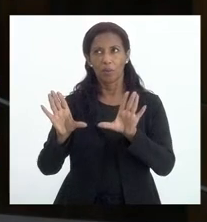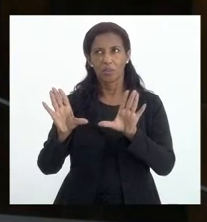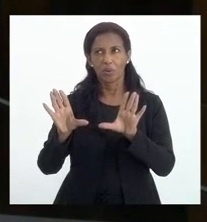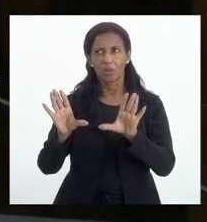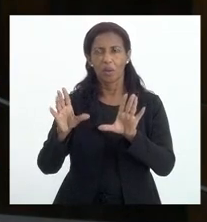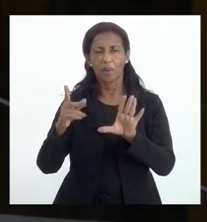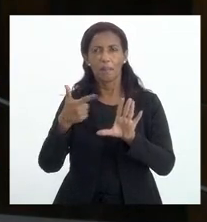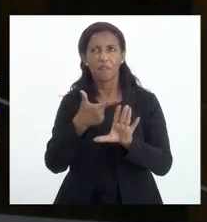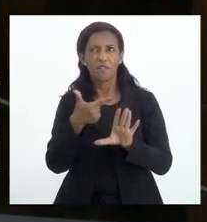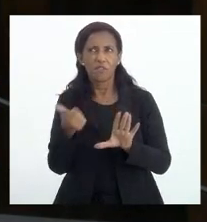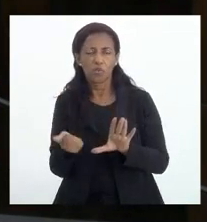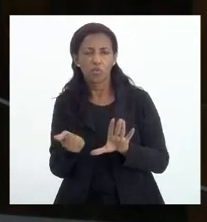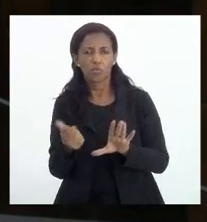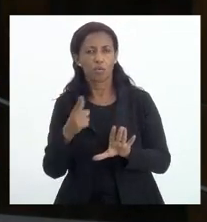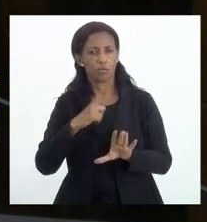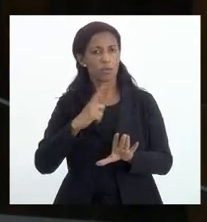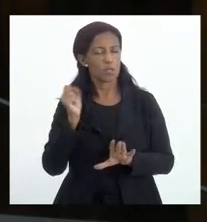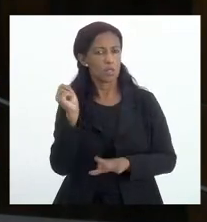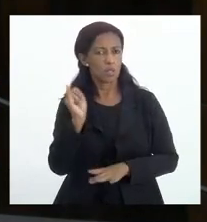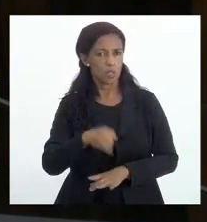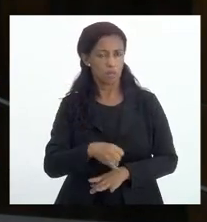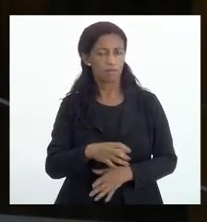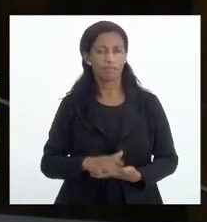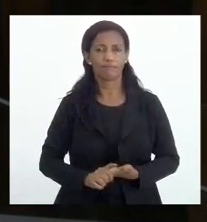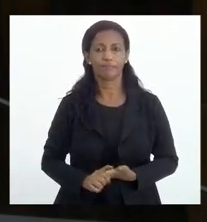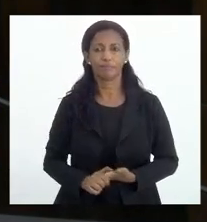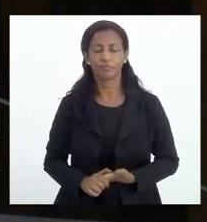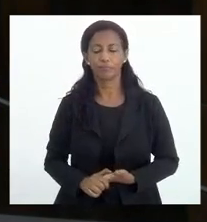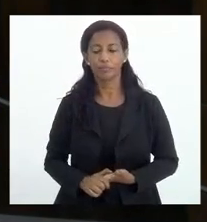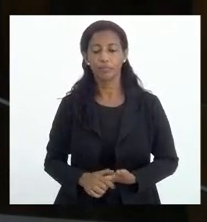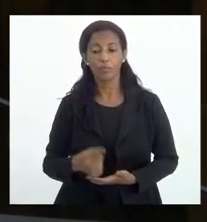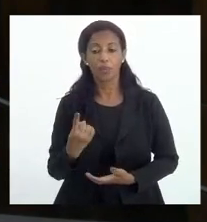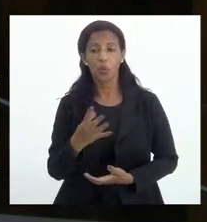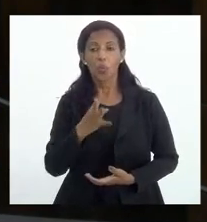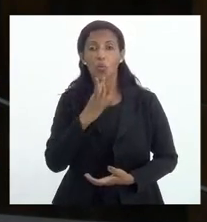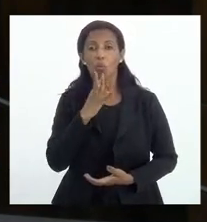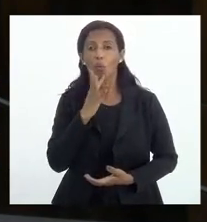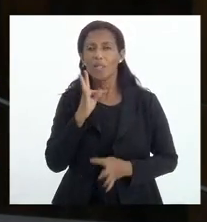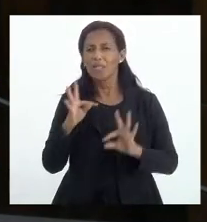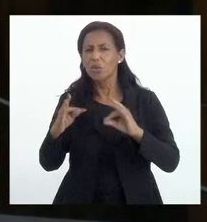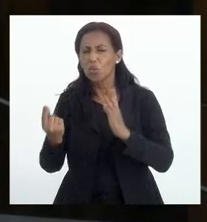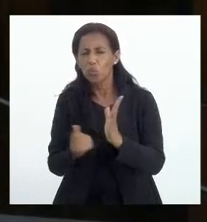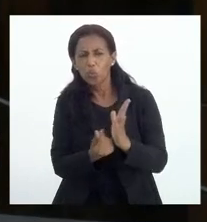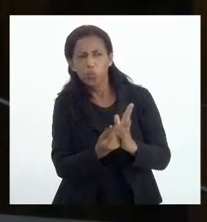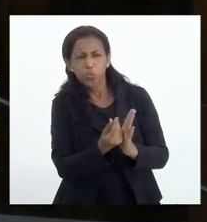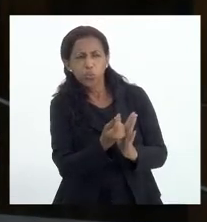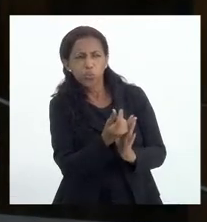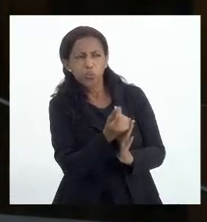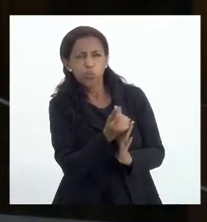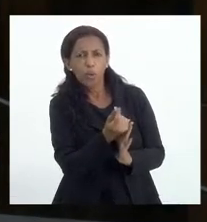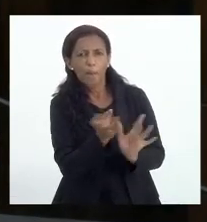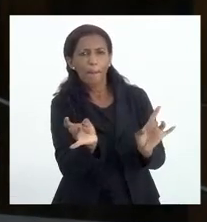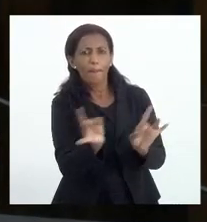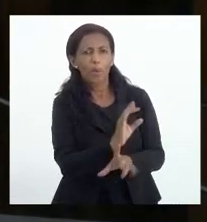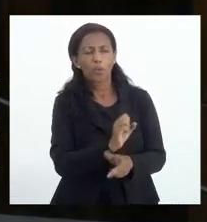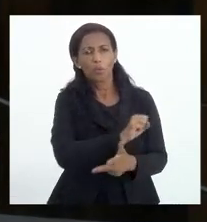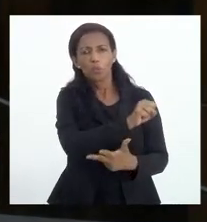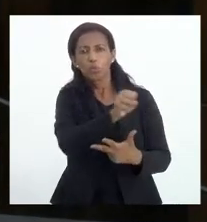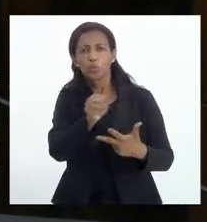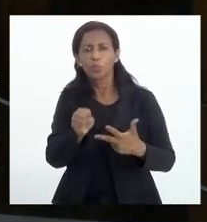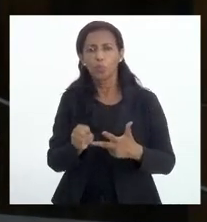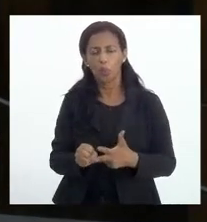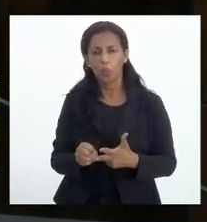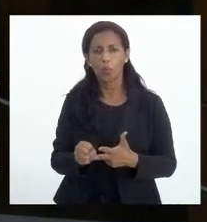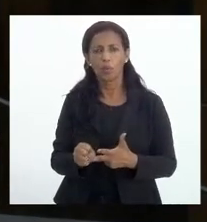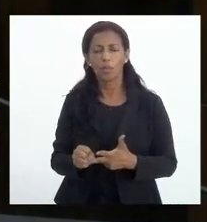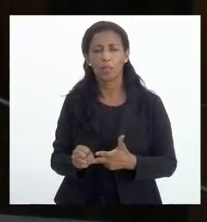Sim. Uma das projeções é eu conhecer todo o orçamento disponível para os poderes e